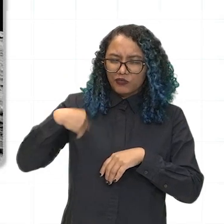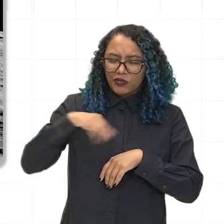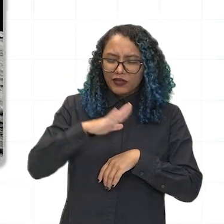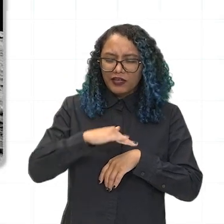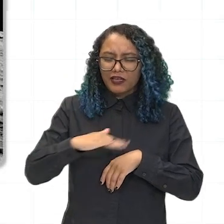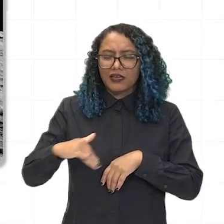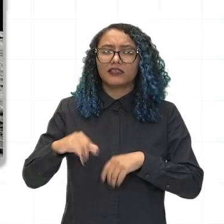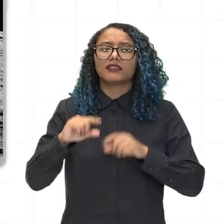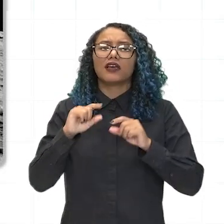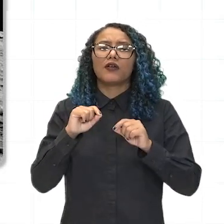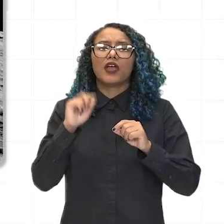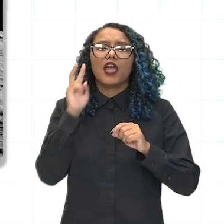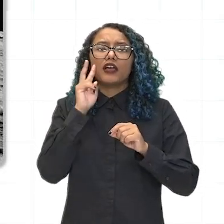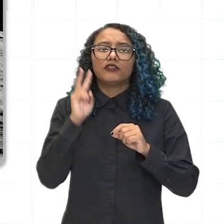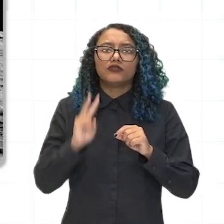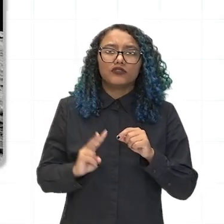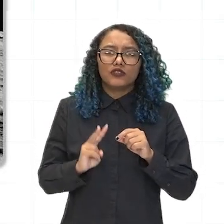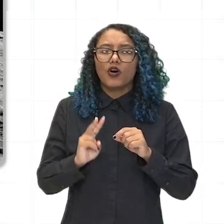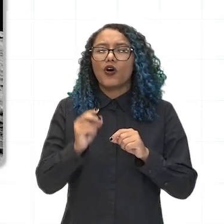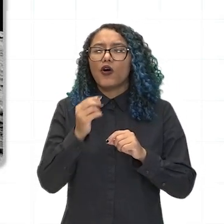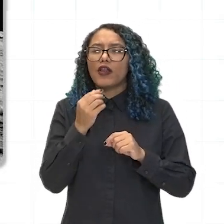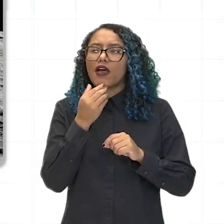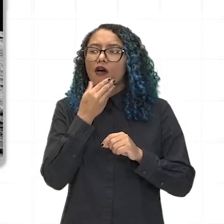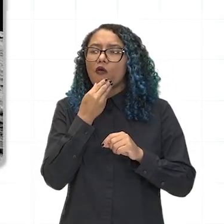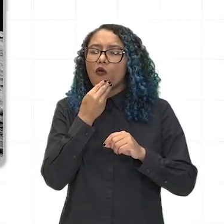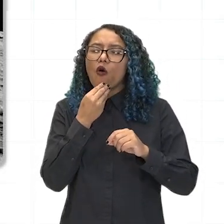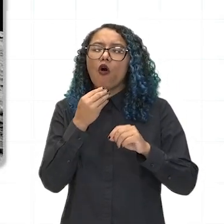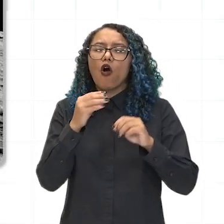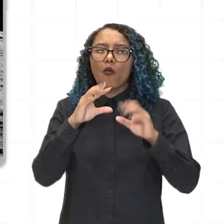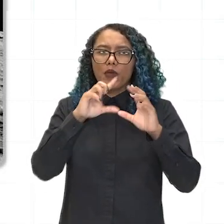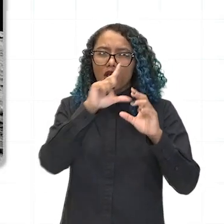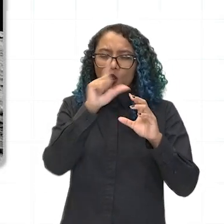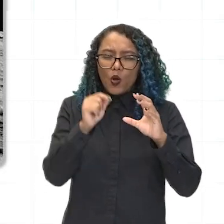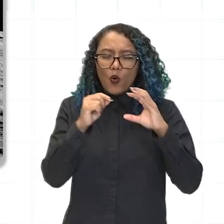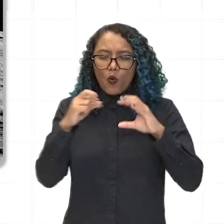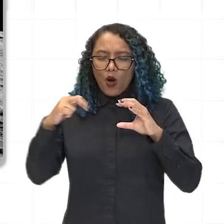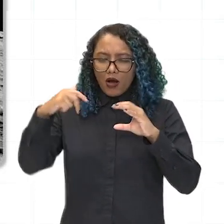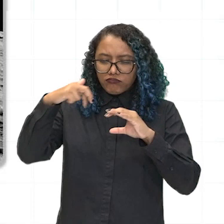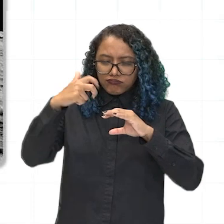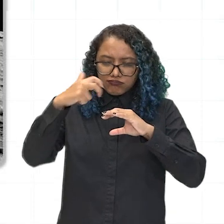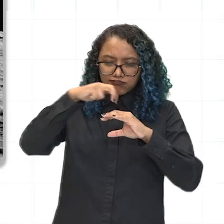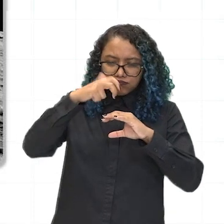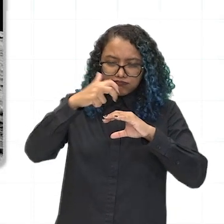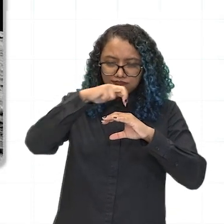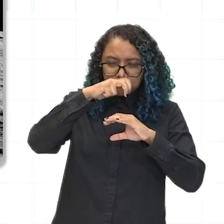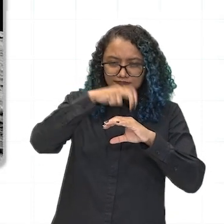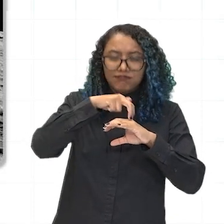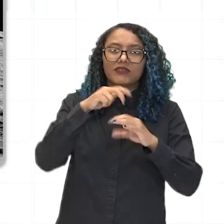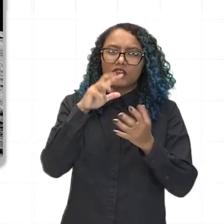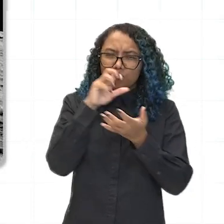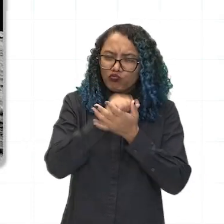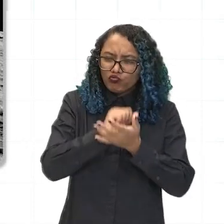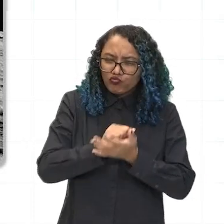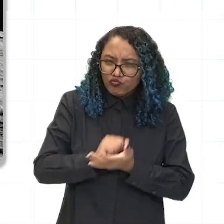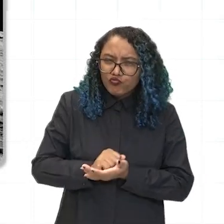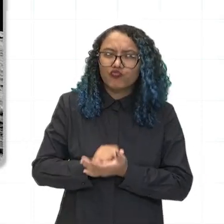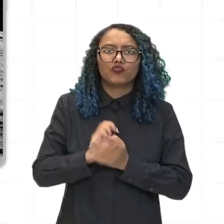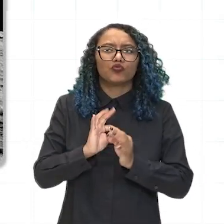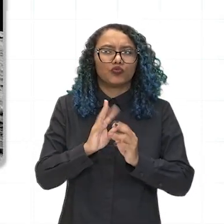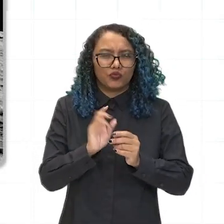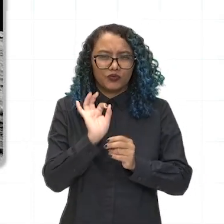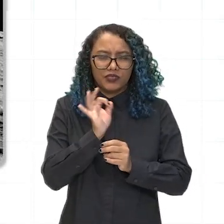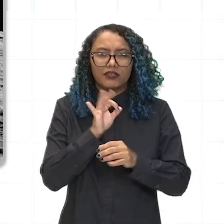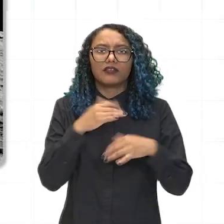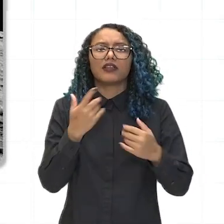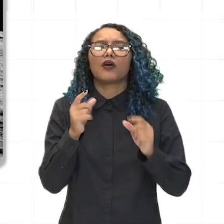de um homem que chegou na Lua e assim uma série de registros foram feitos, né? Então, nós